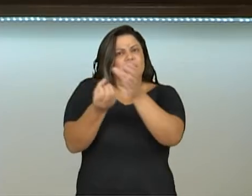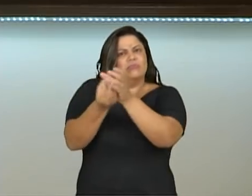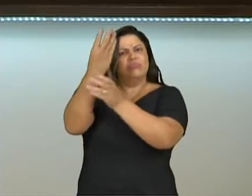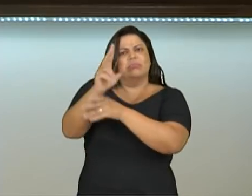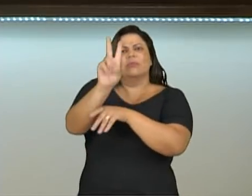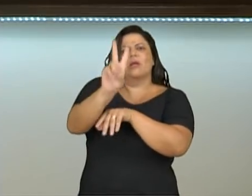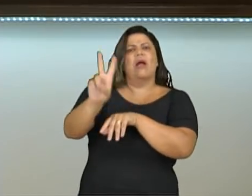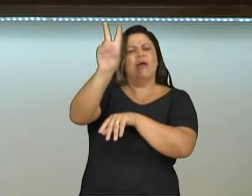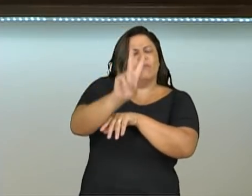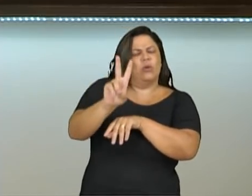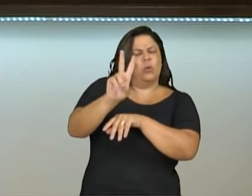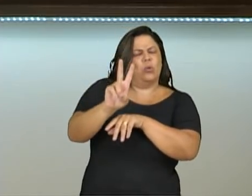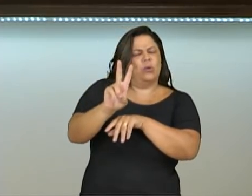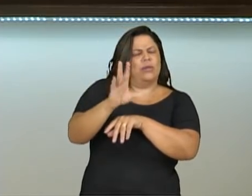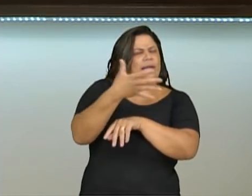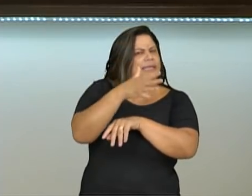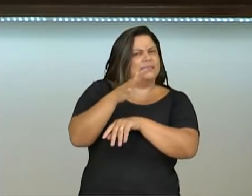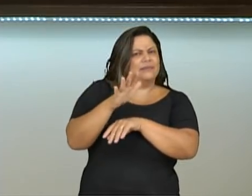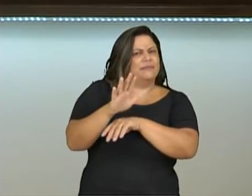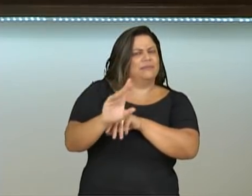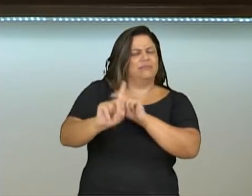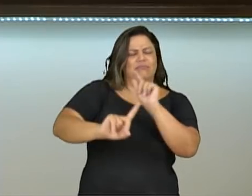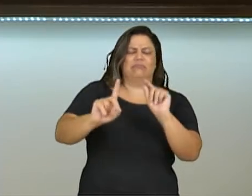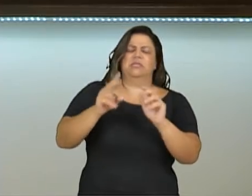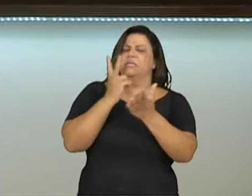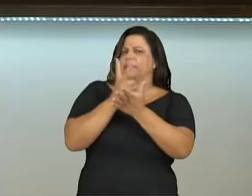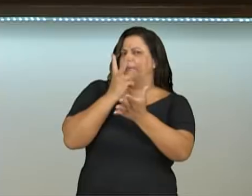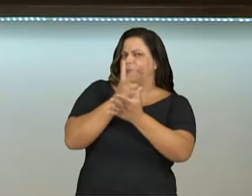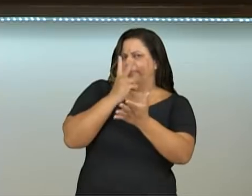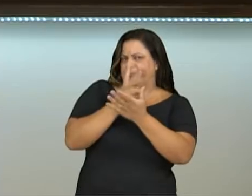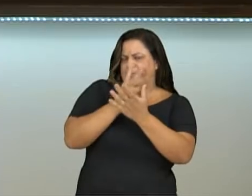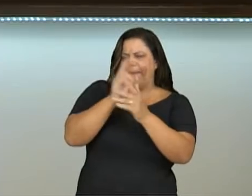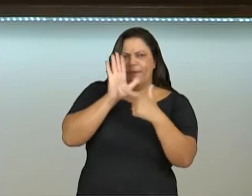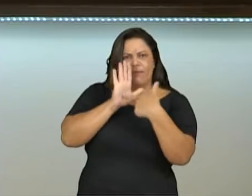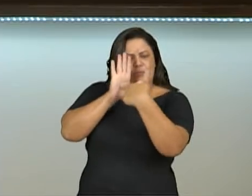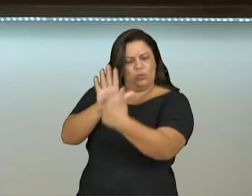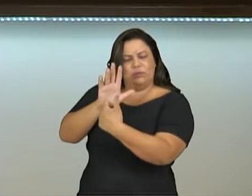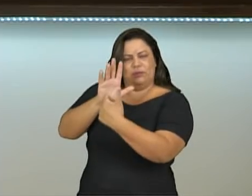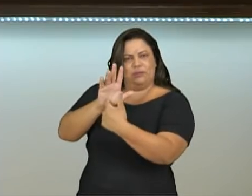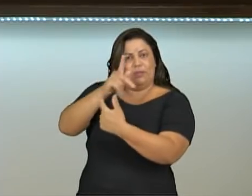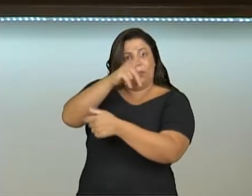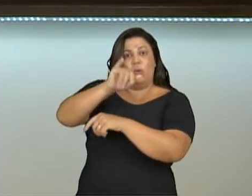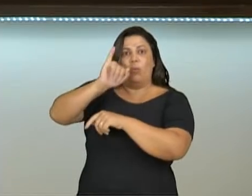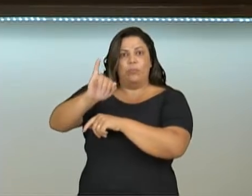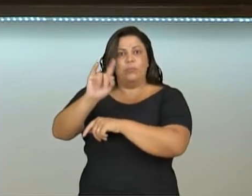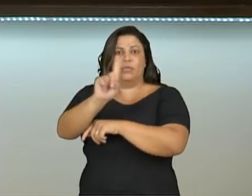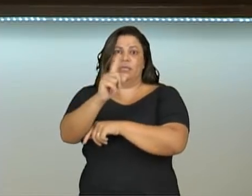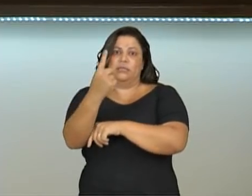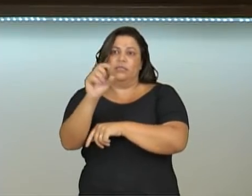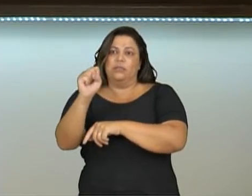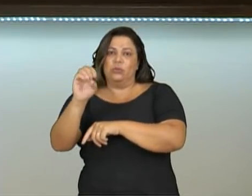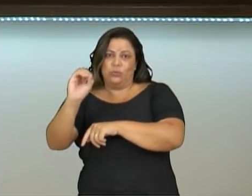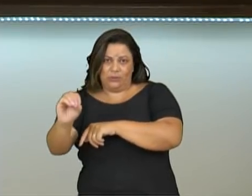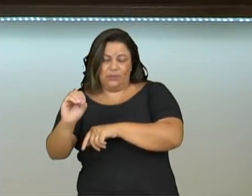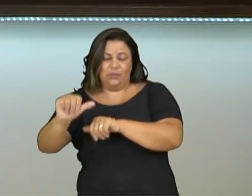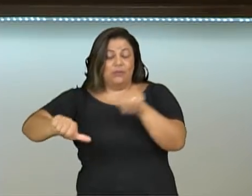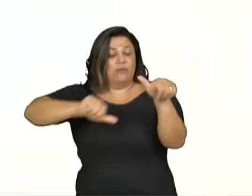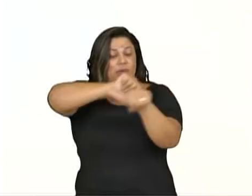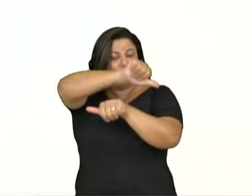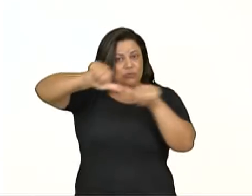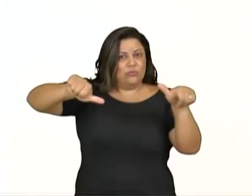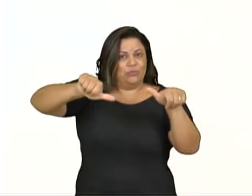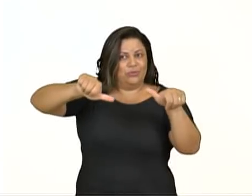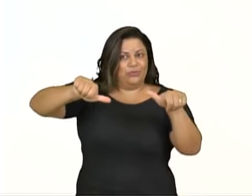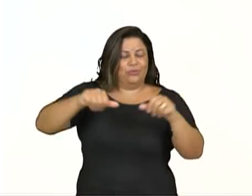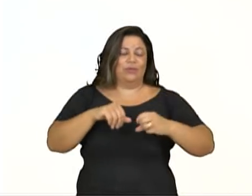vai aparecer o π. Você não vai deixar essa resposta π sobre 180 radianos. Você vai substituir o π por